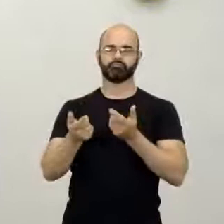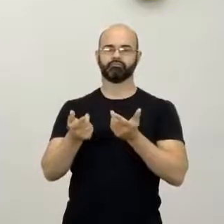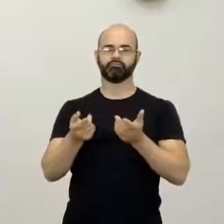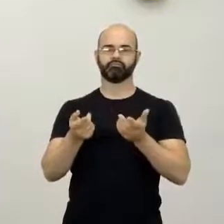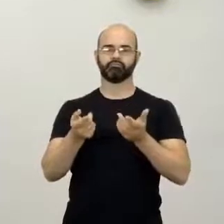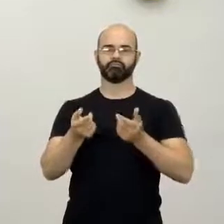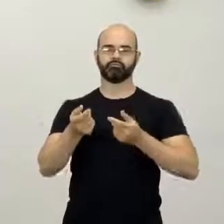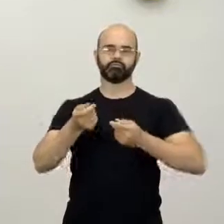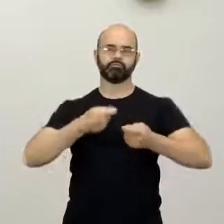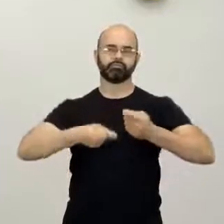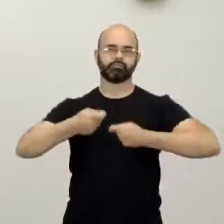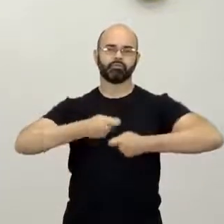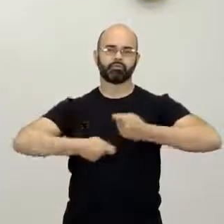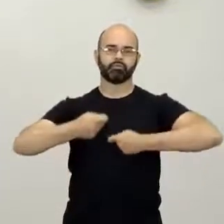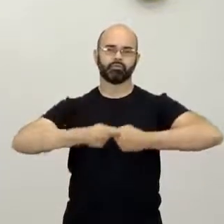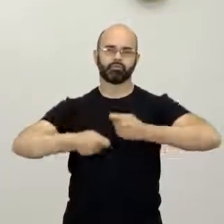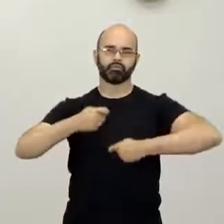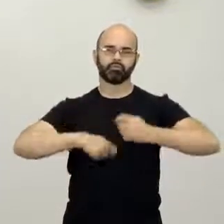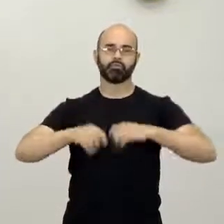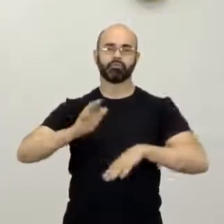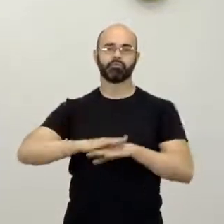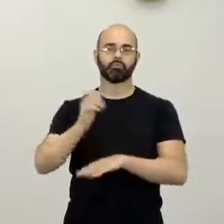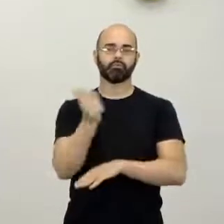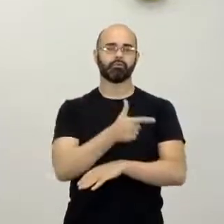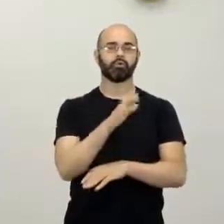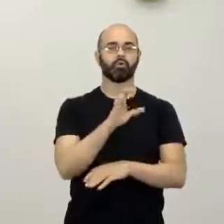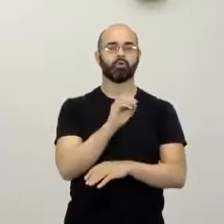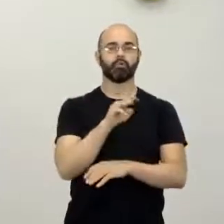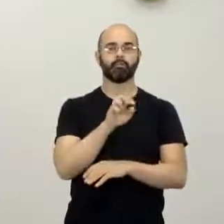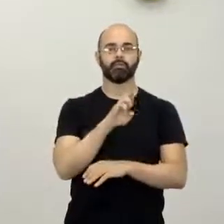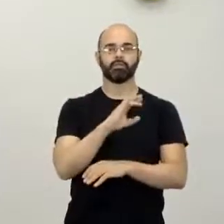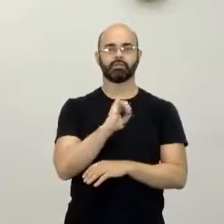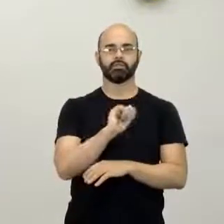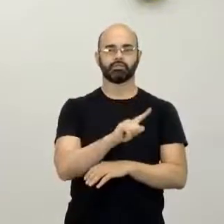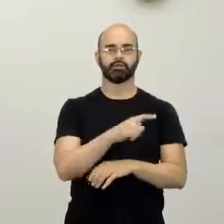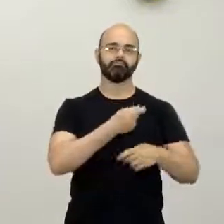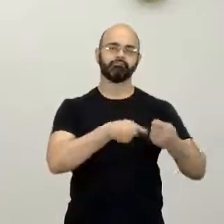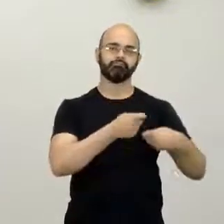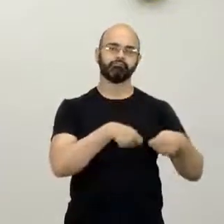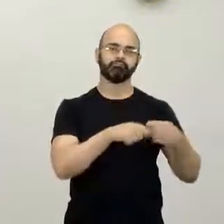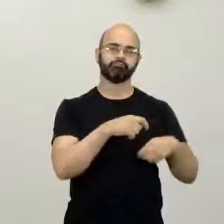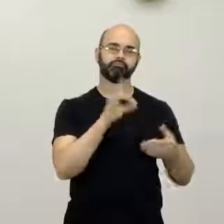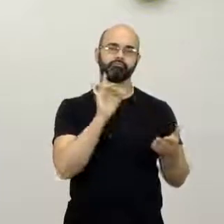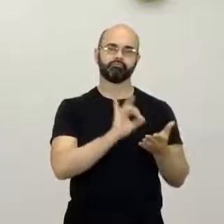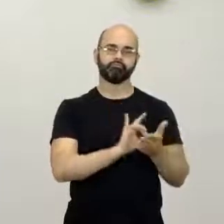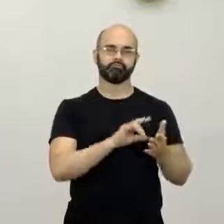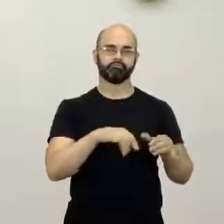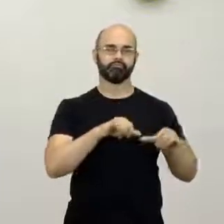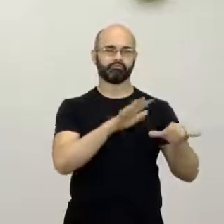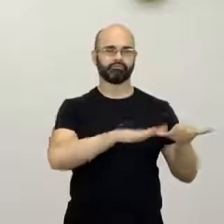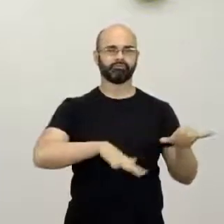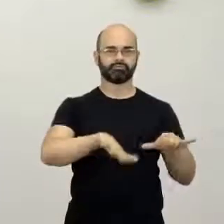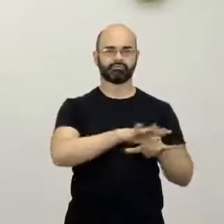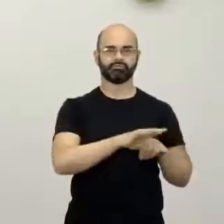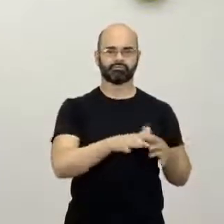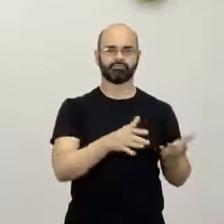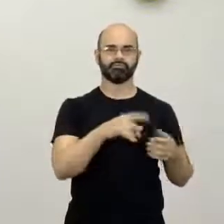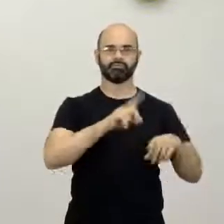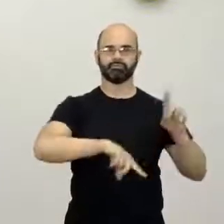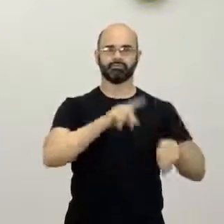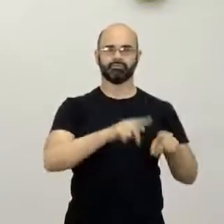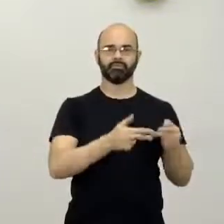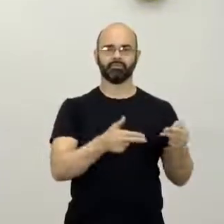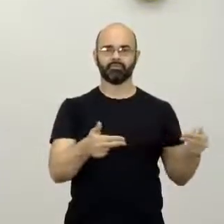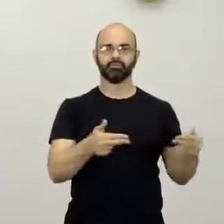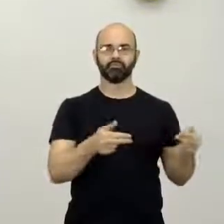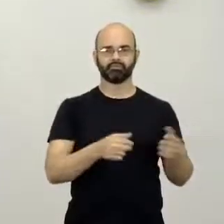bem acima aí dos negócios comerciais feitos aí com transições de mercantis, né, de produtos. Né, as